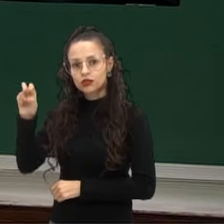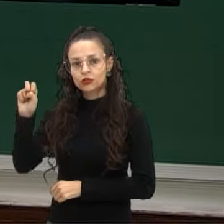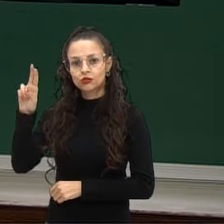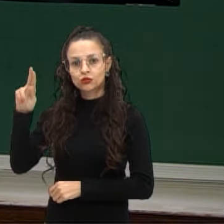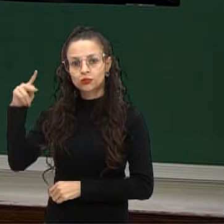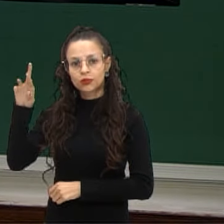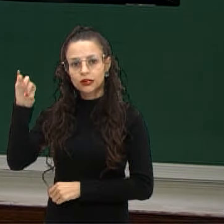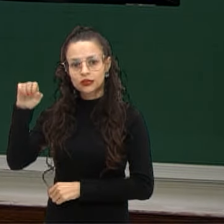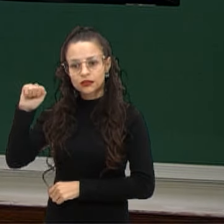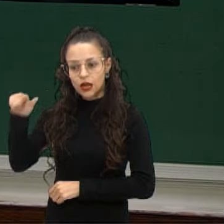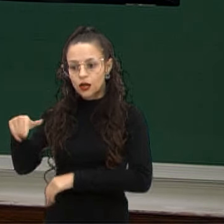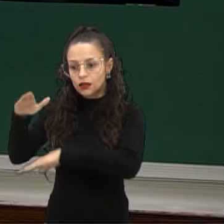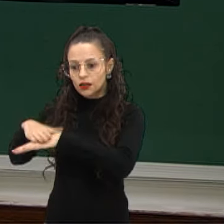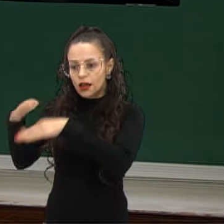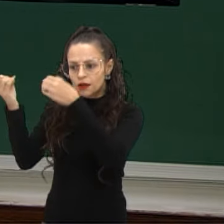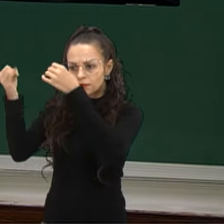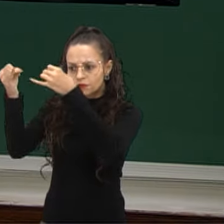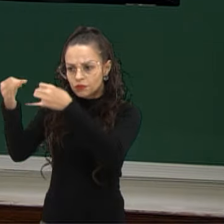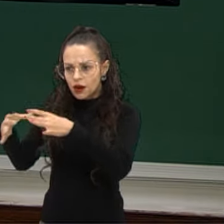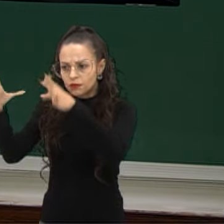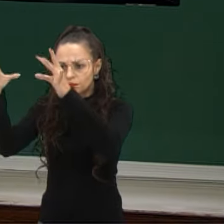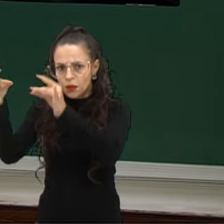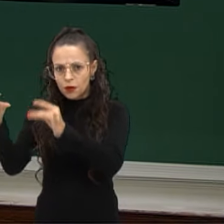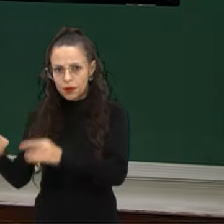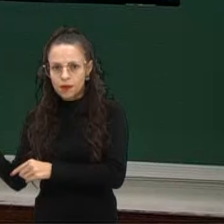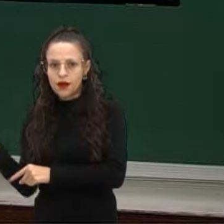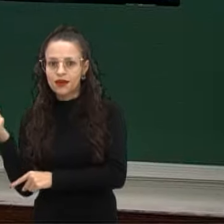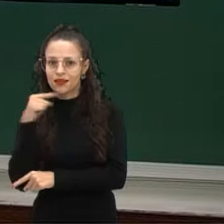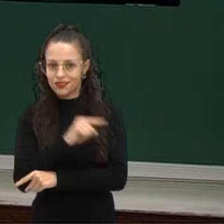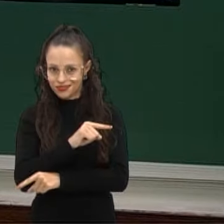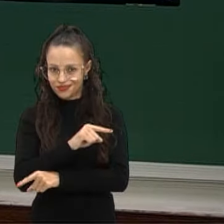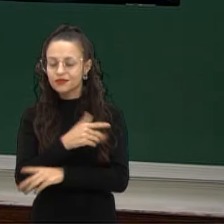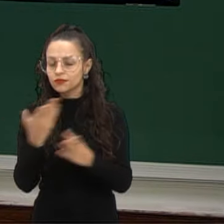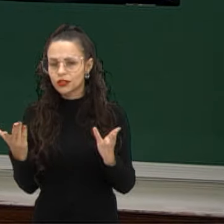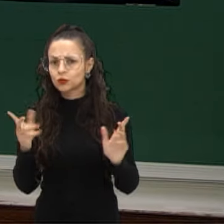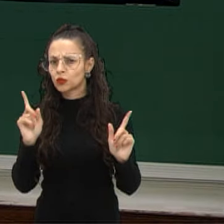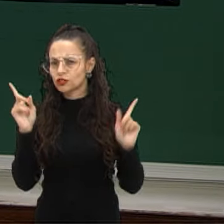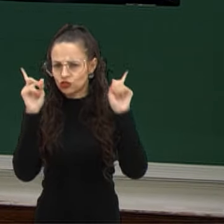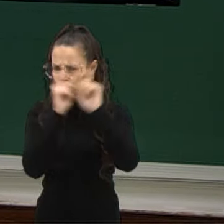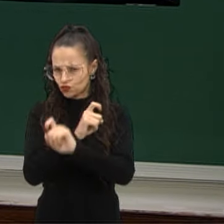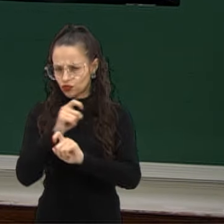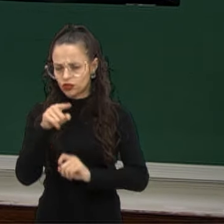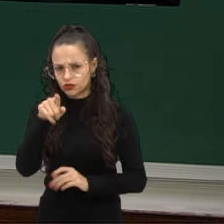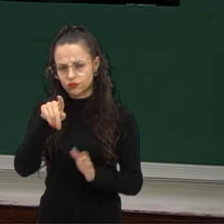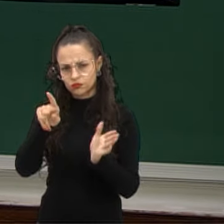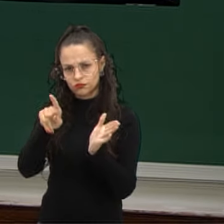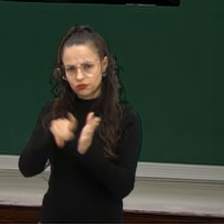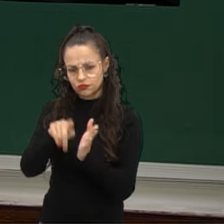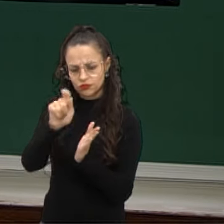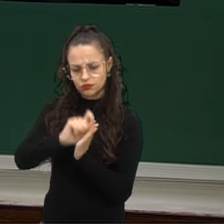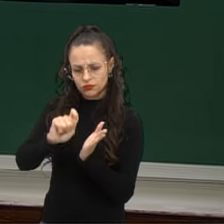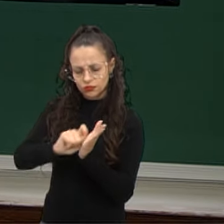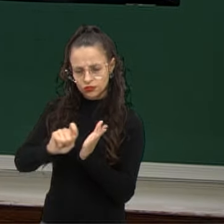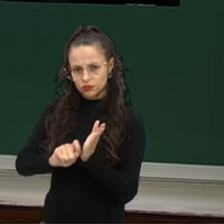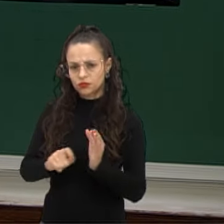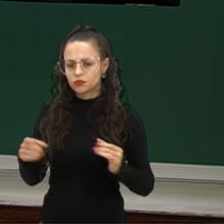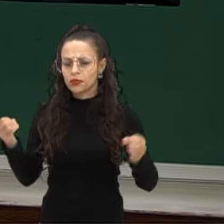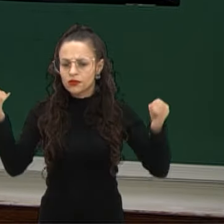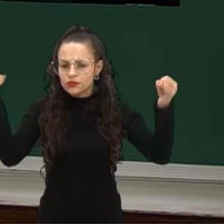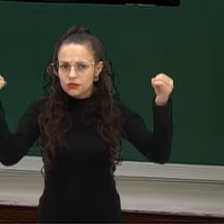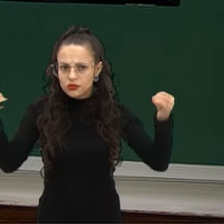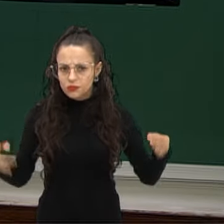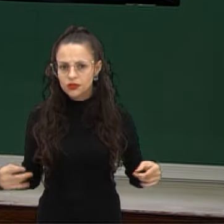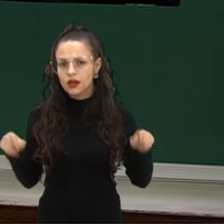descreve o significado dessas formas. Então não era nem tão difícil da gente pegar e fazer ali a questão que vocês fizeram para descrever esses dois tipos